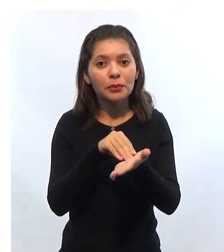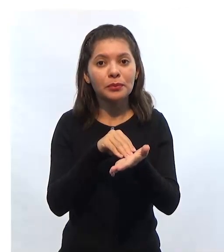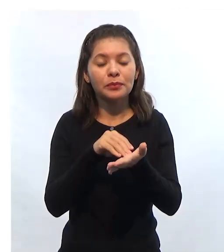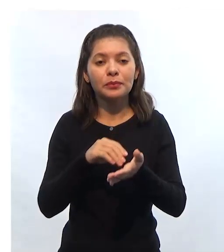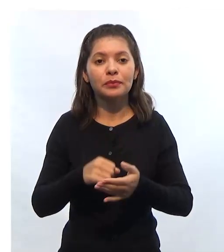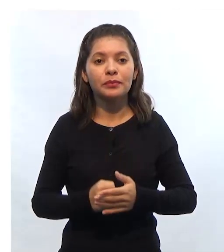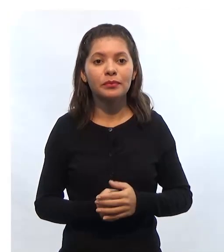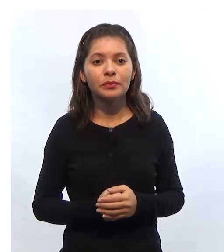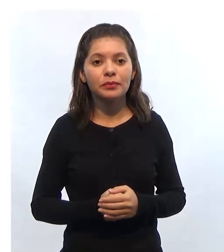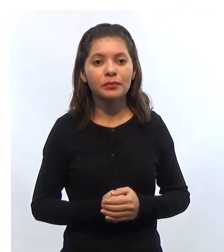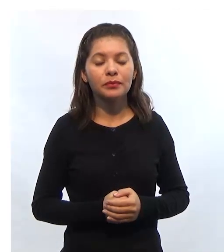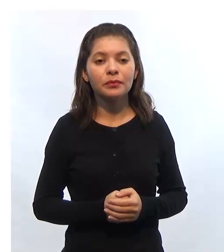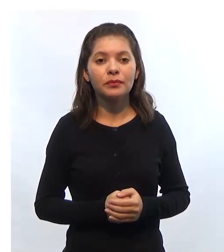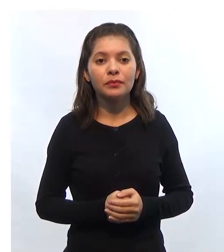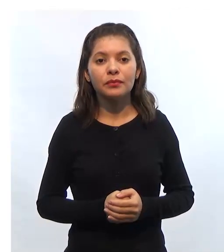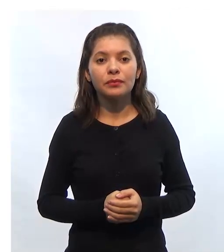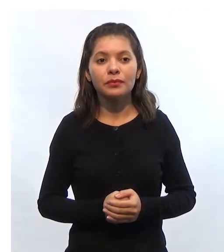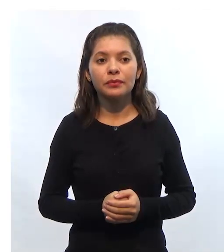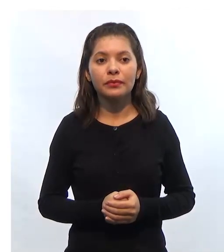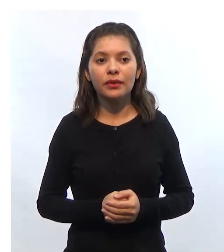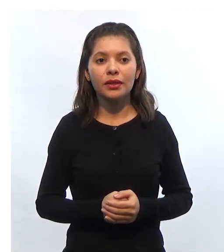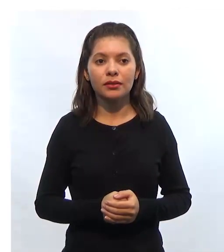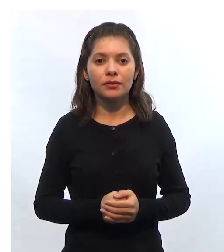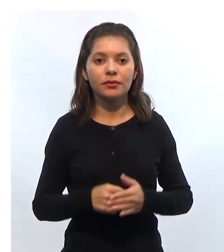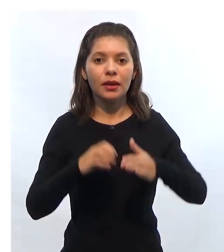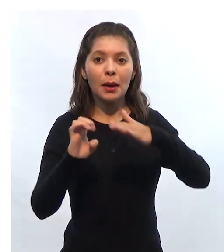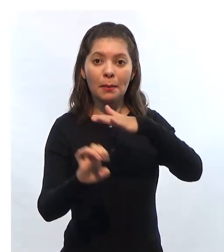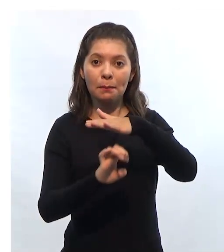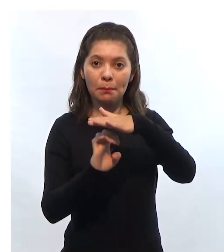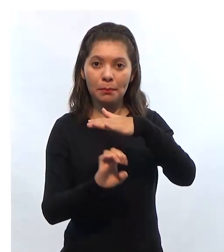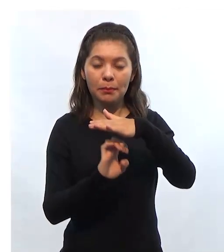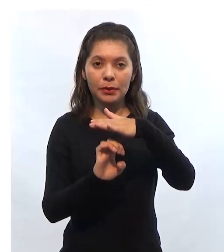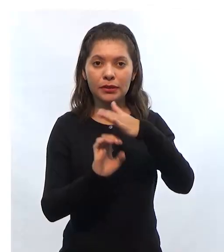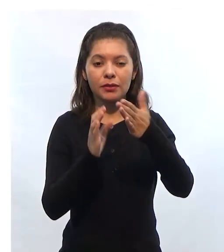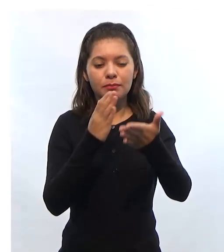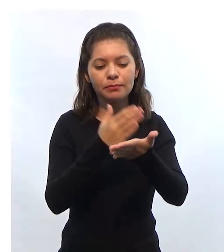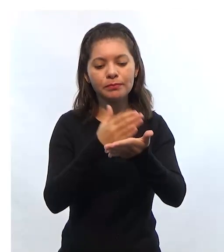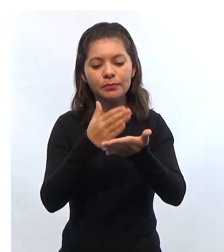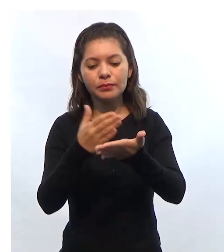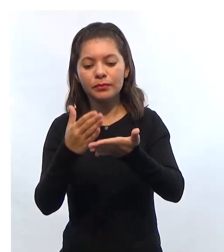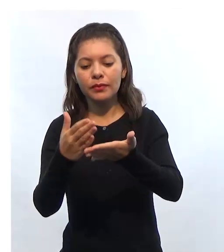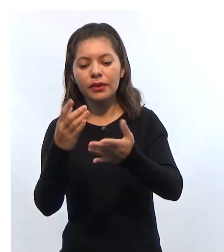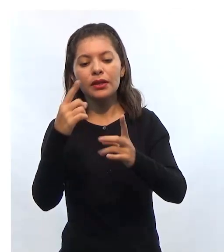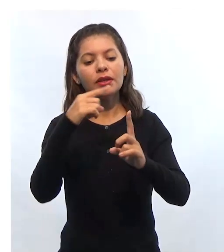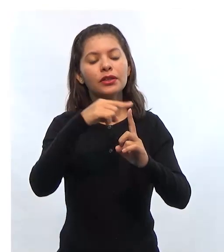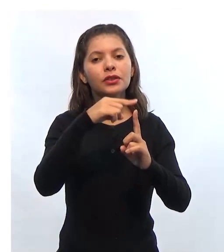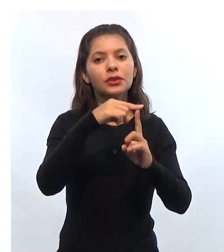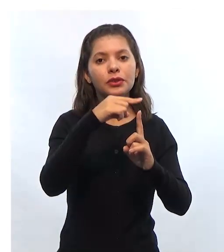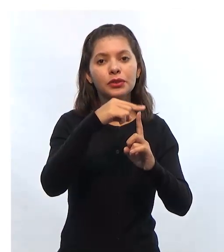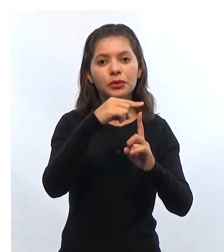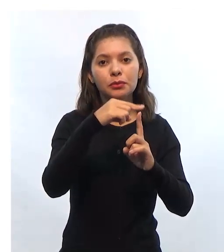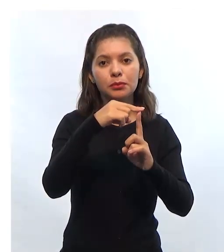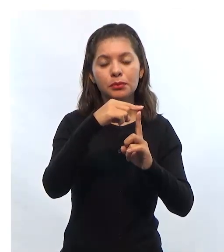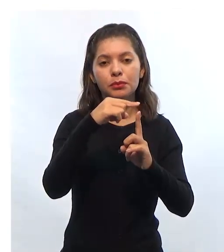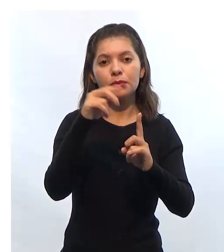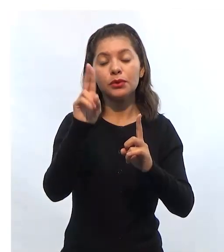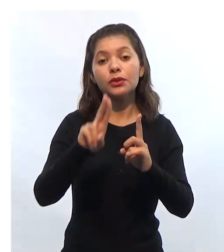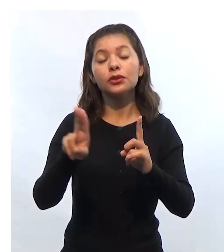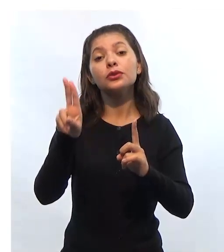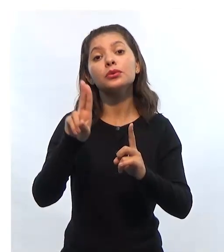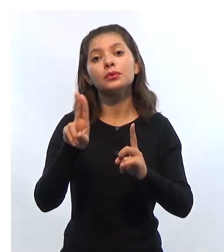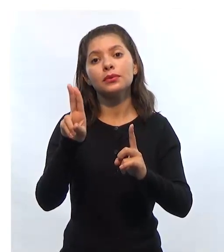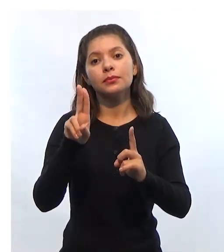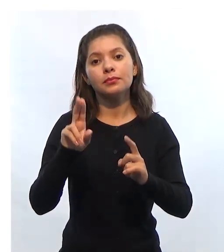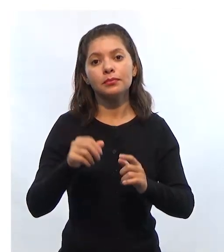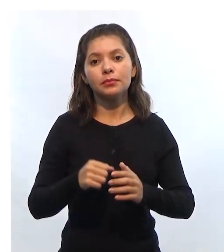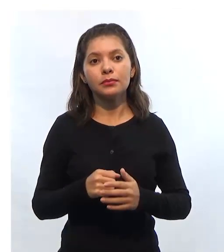pouco, né? Então, a empresa também pode segmentar pelo